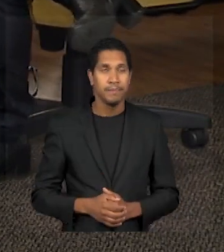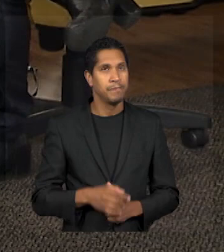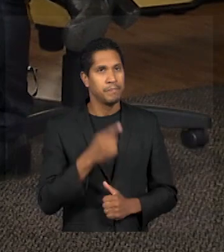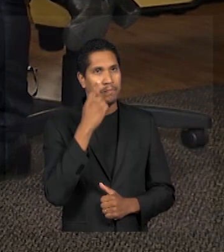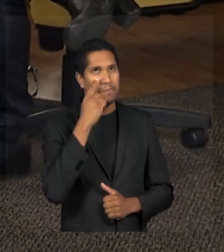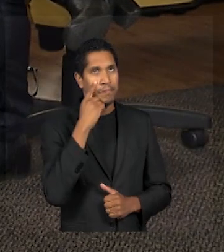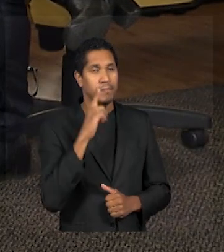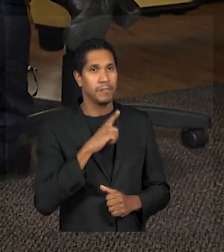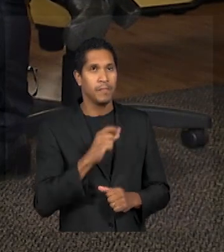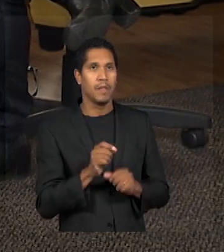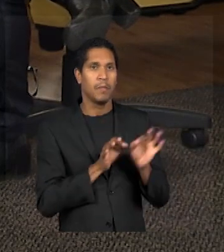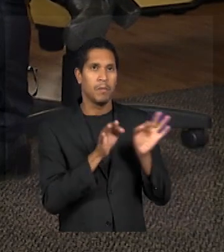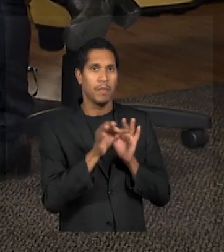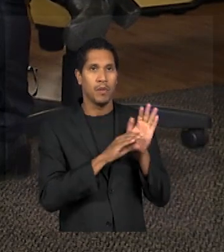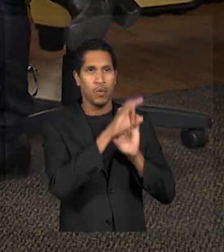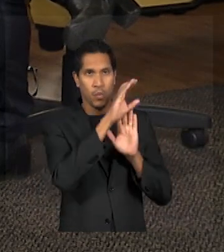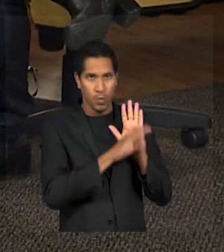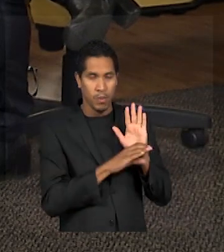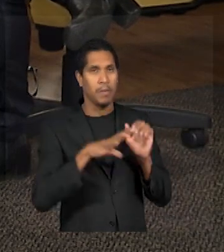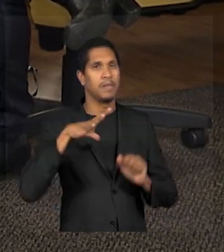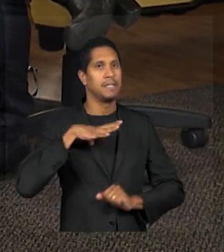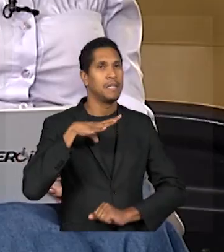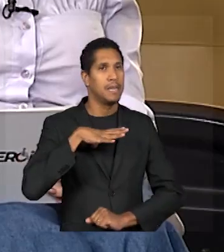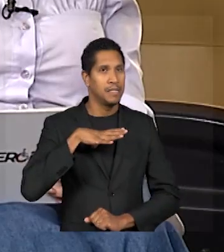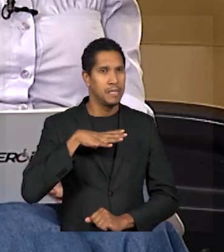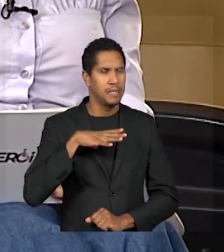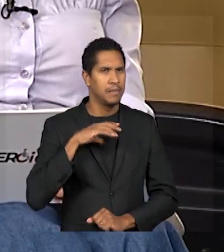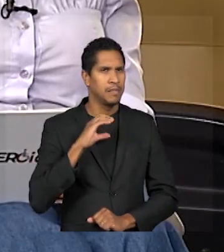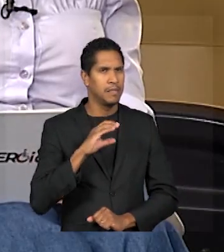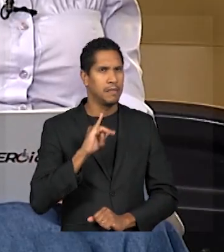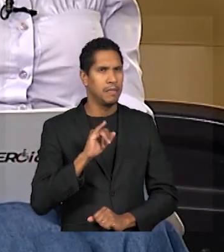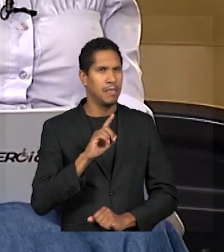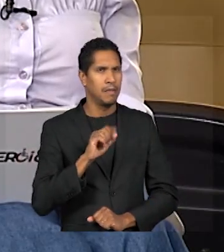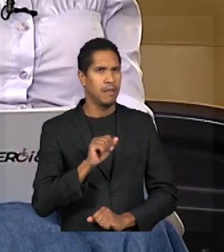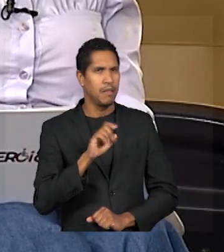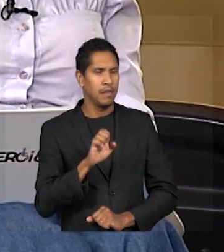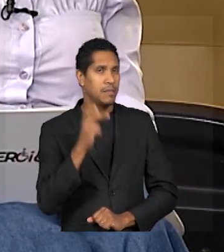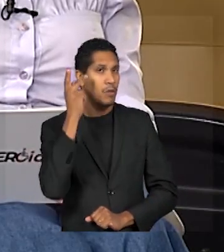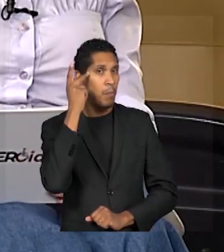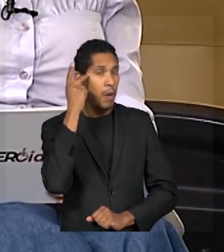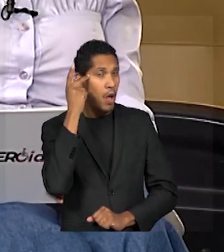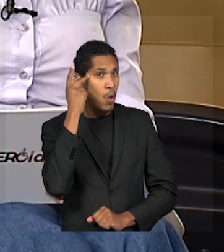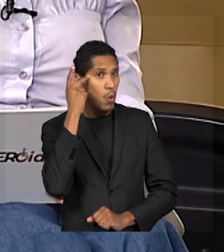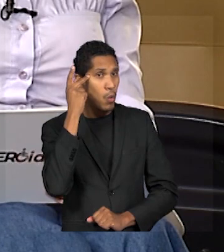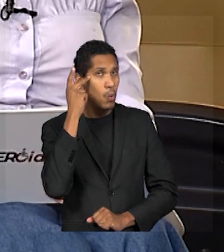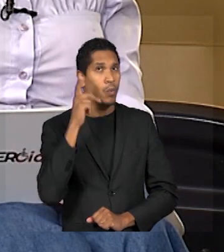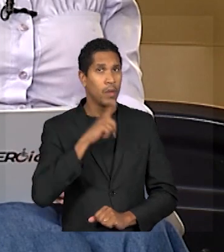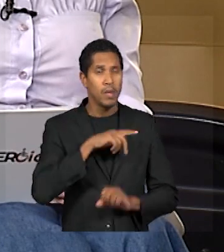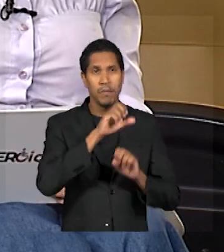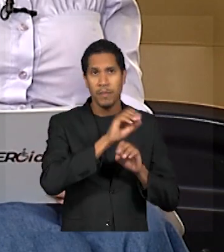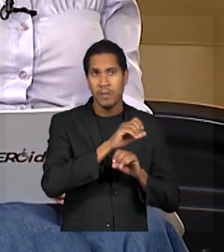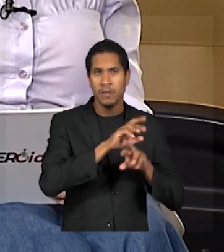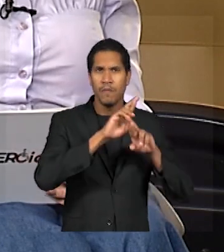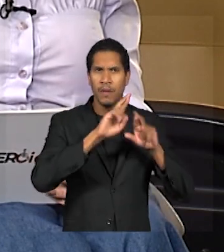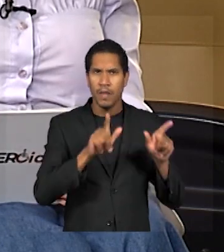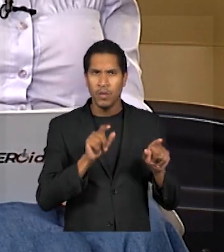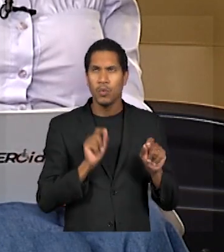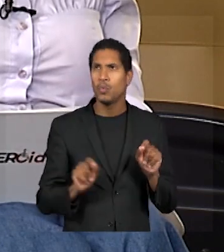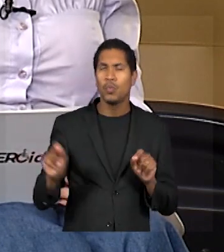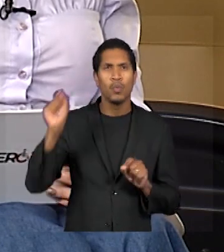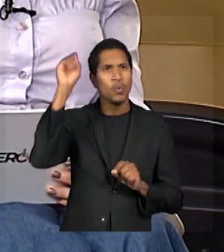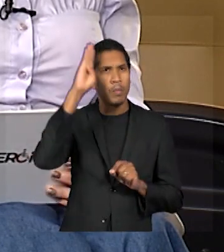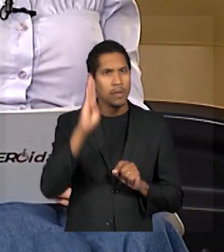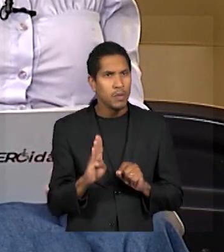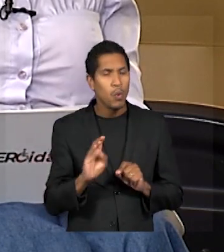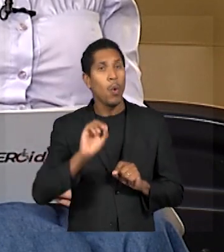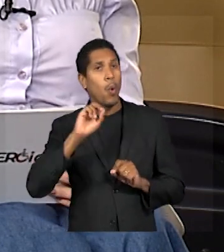que é preparado esse currículo para a cidade. A cidade de São Paulo tem um ensino diferente do resto do Brasil